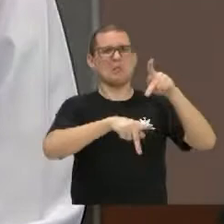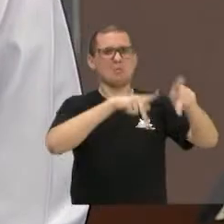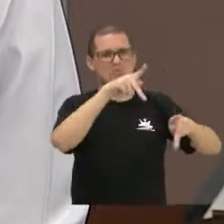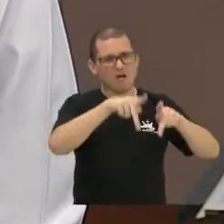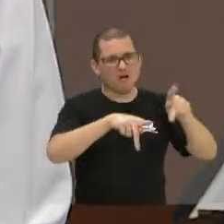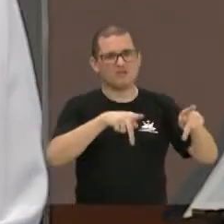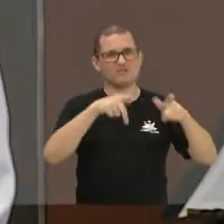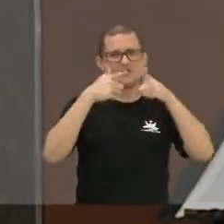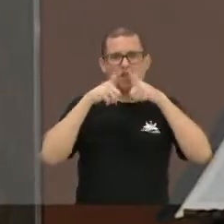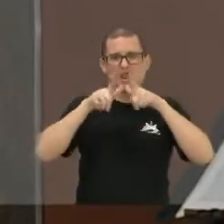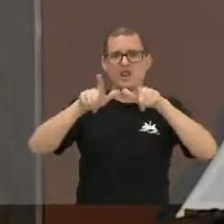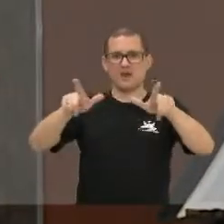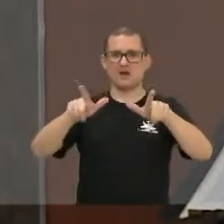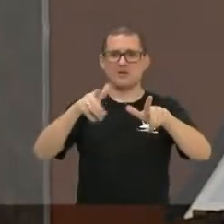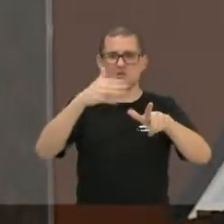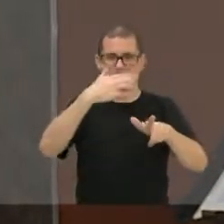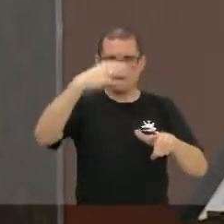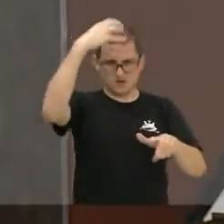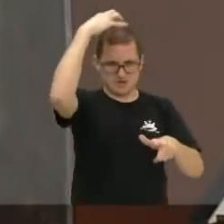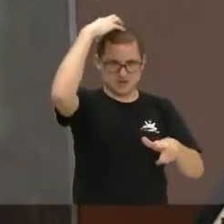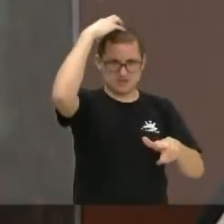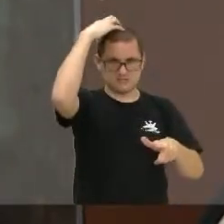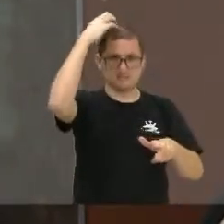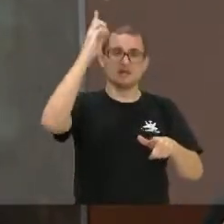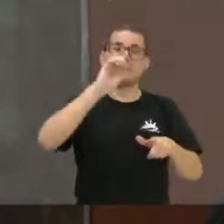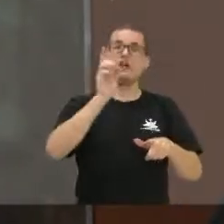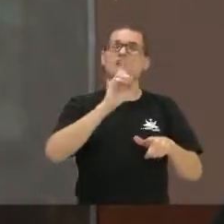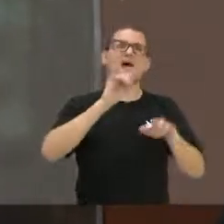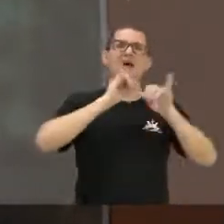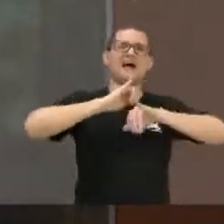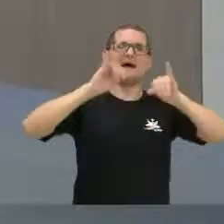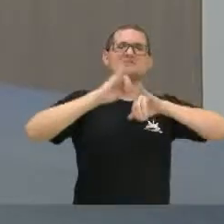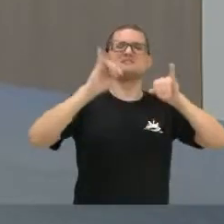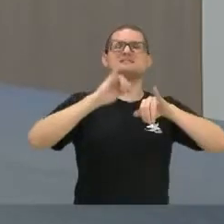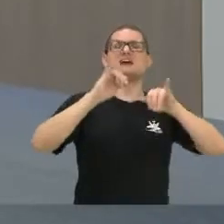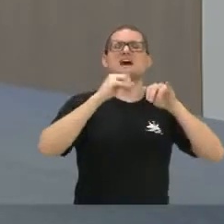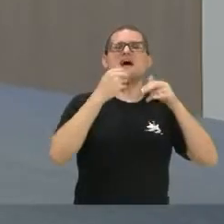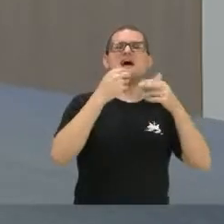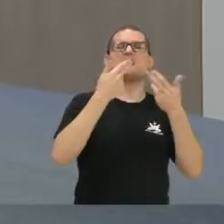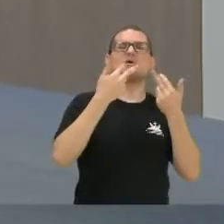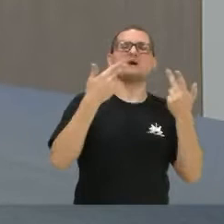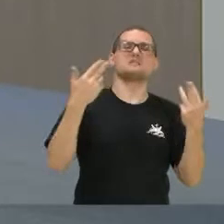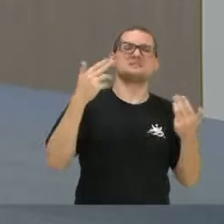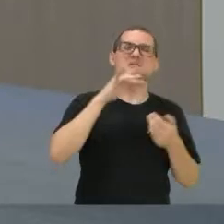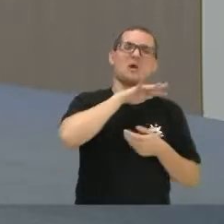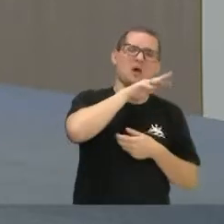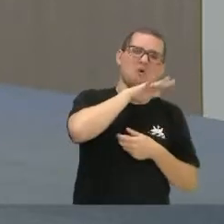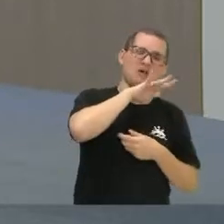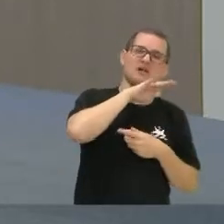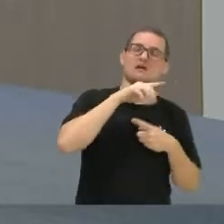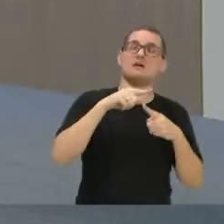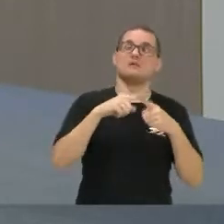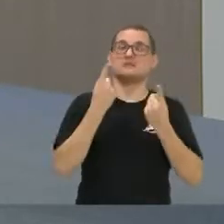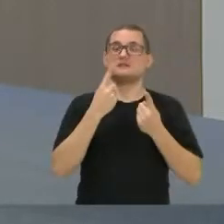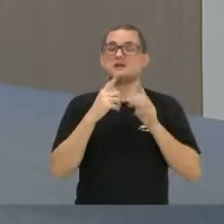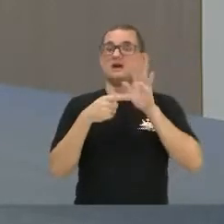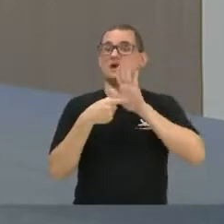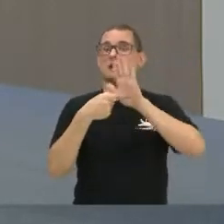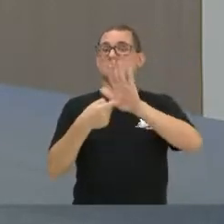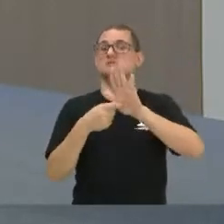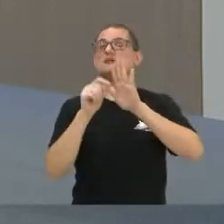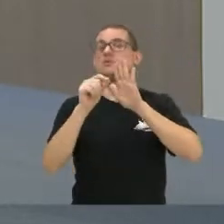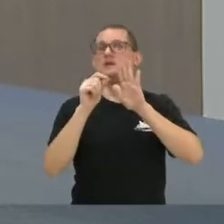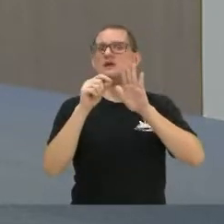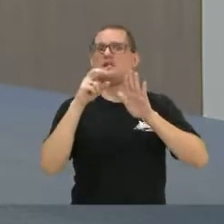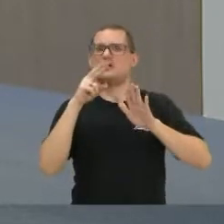a profetizar contra não é anunciar desgraças é mostrar com a força da